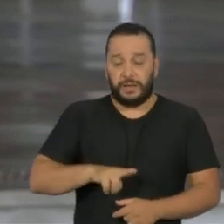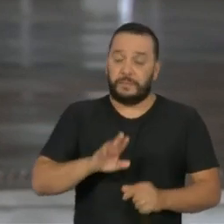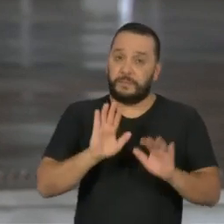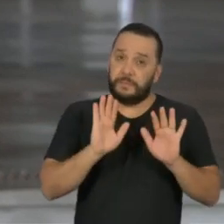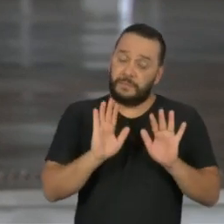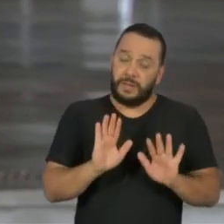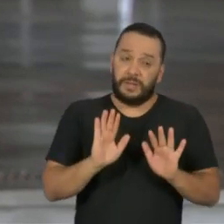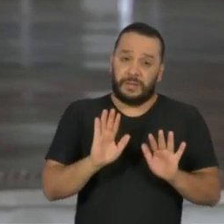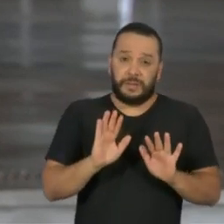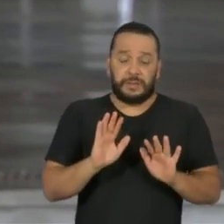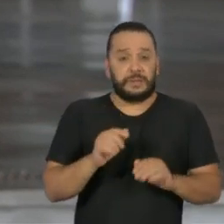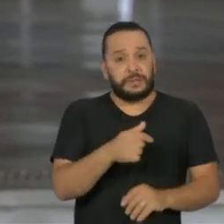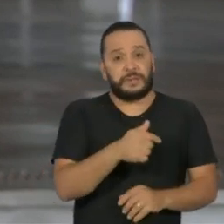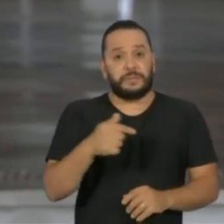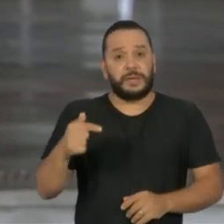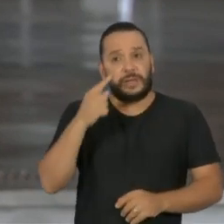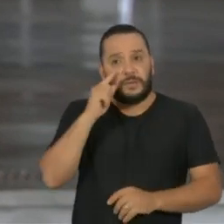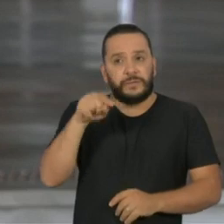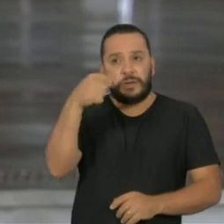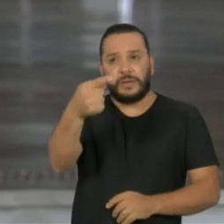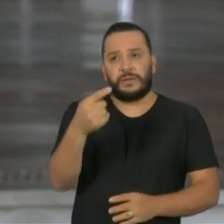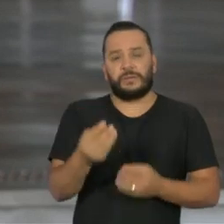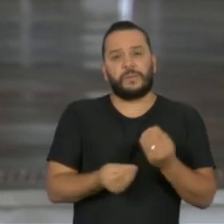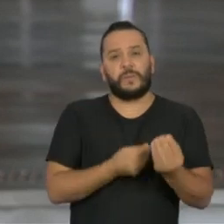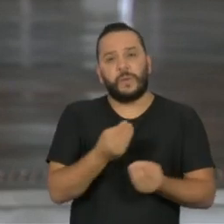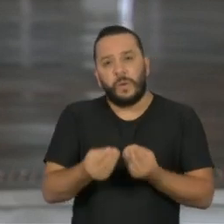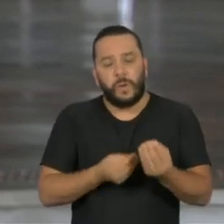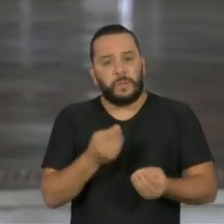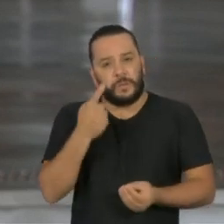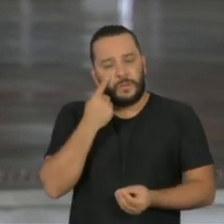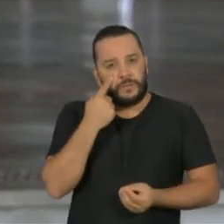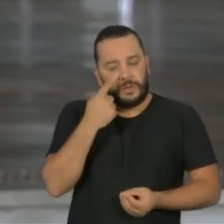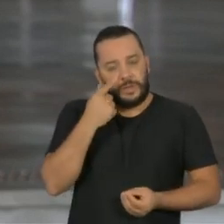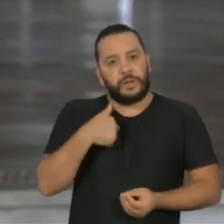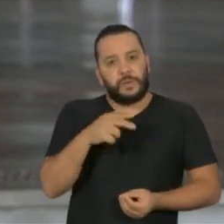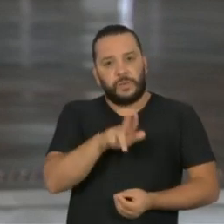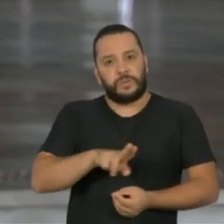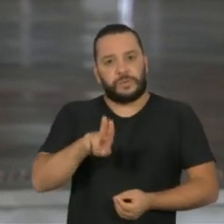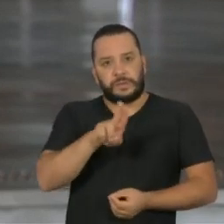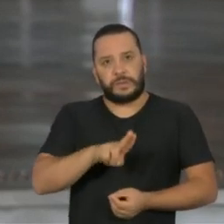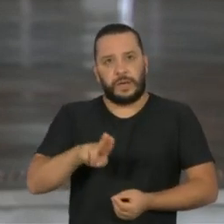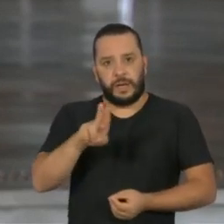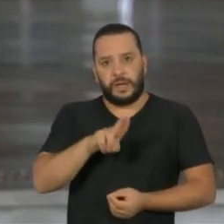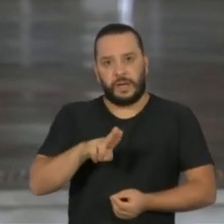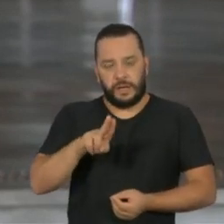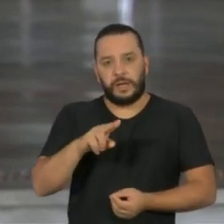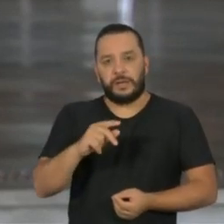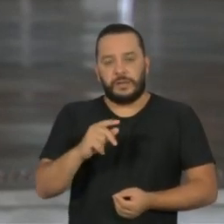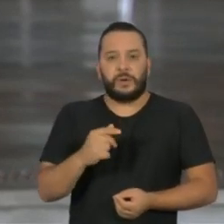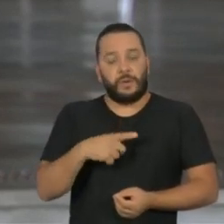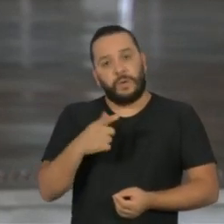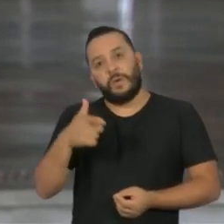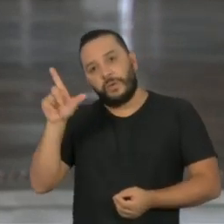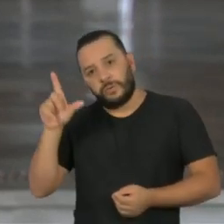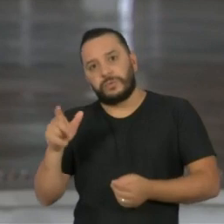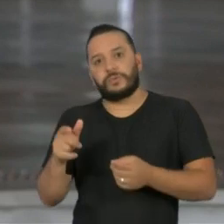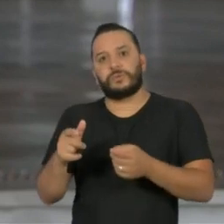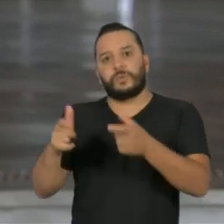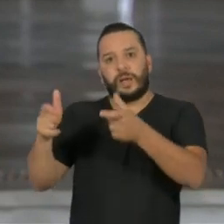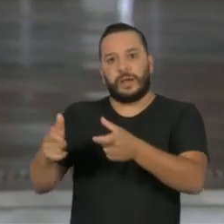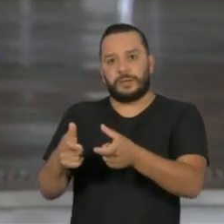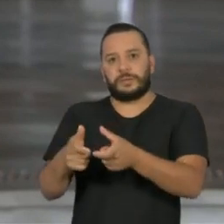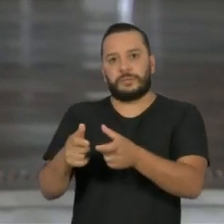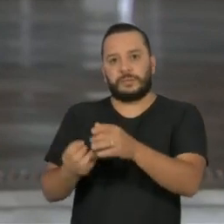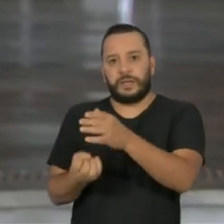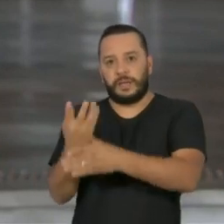partir da semana que vem já podemos utilizar a rede de leitos acrescidos. Quanto à pergunta